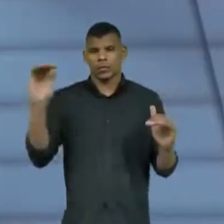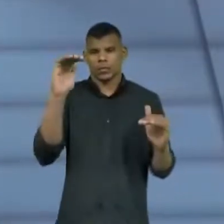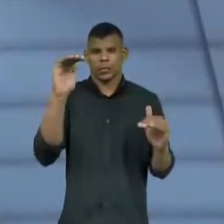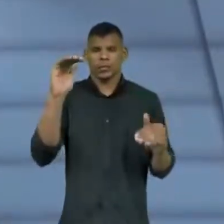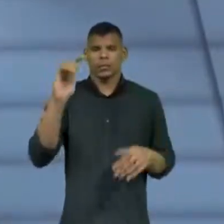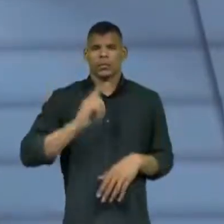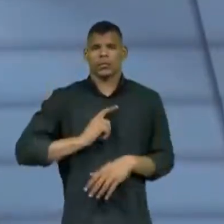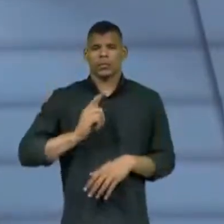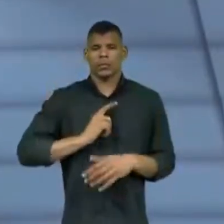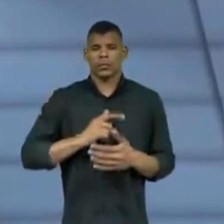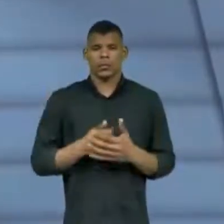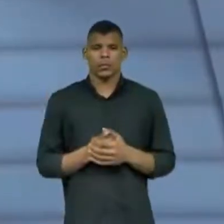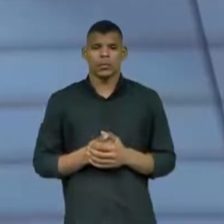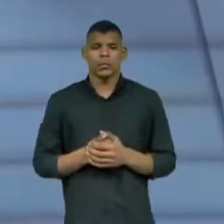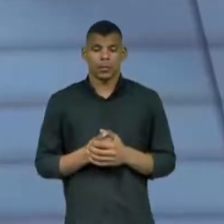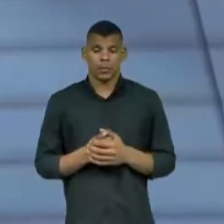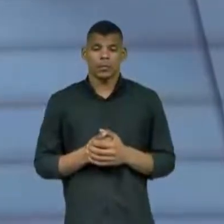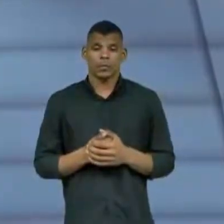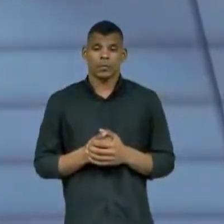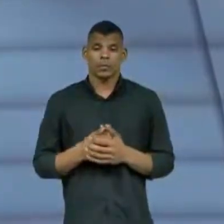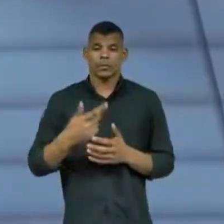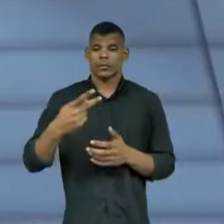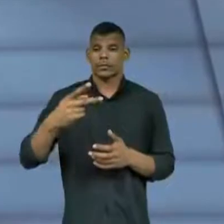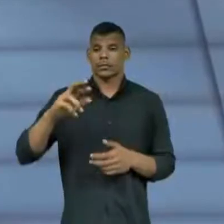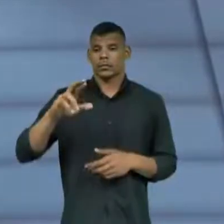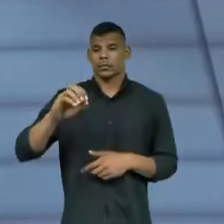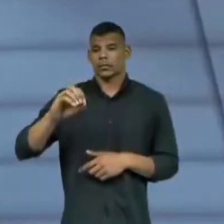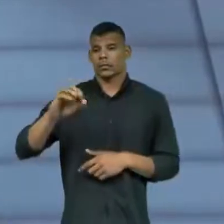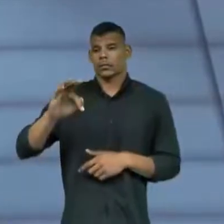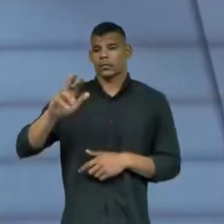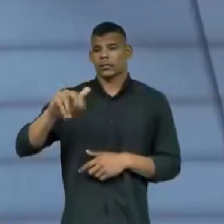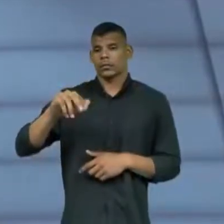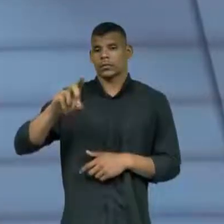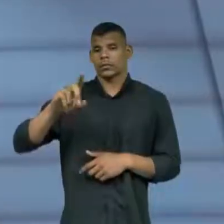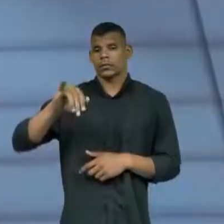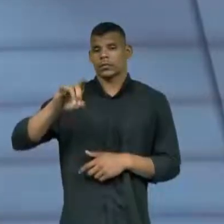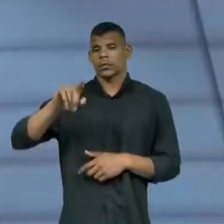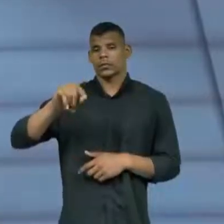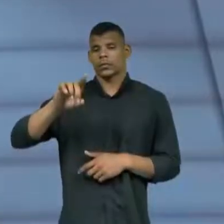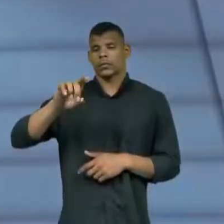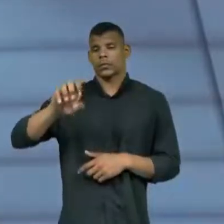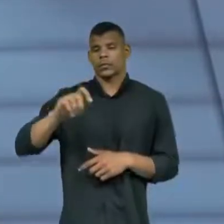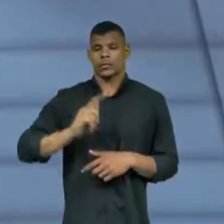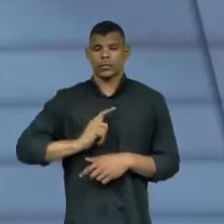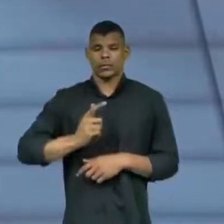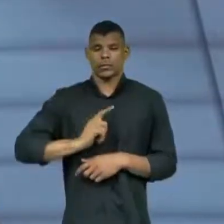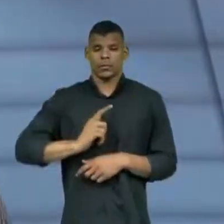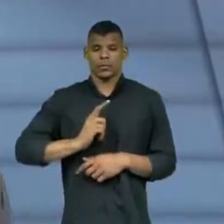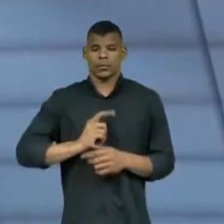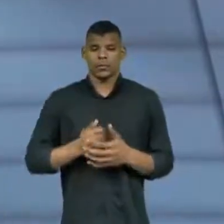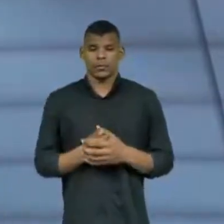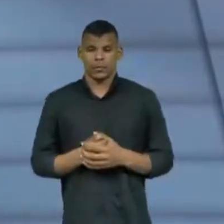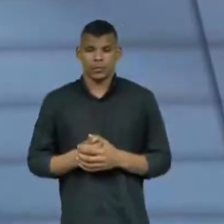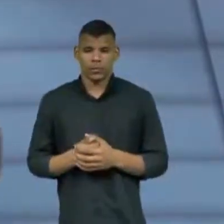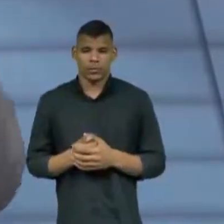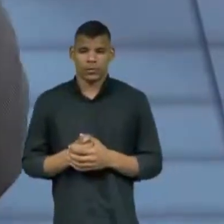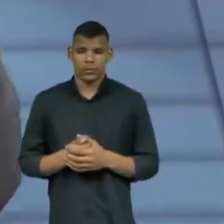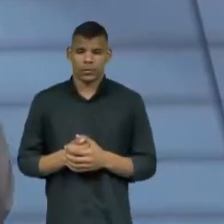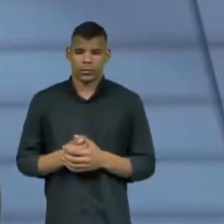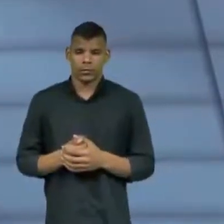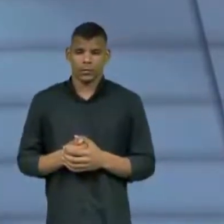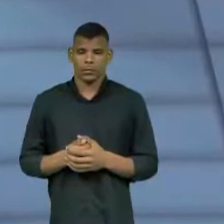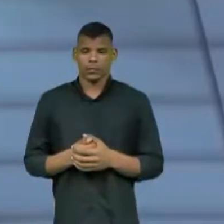acima. E com baixa profundidade, que também reduz o custo do empreendimento. Né?